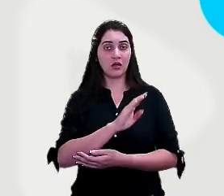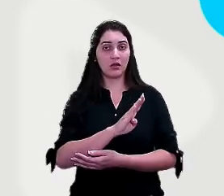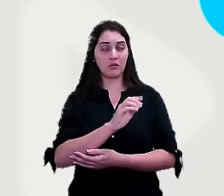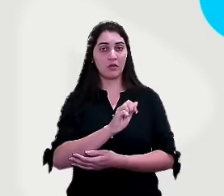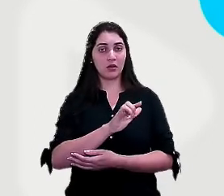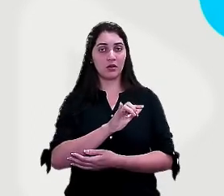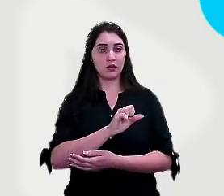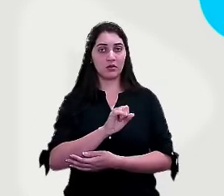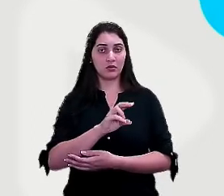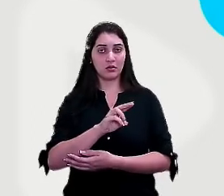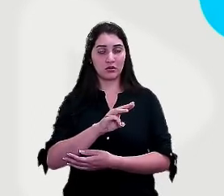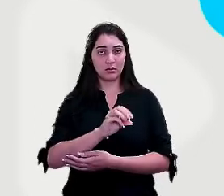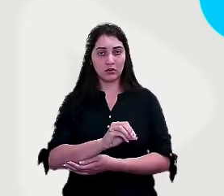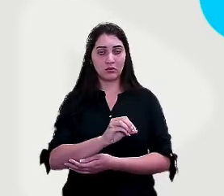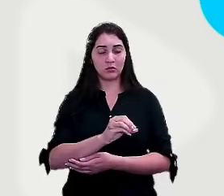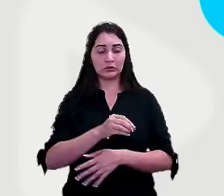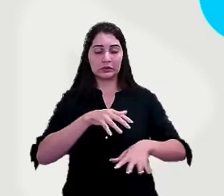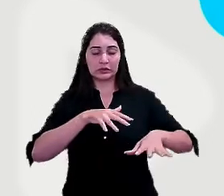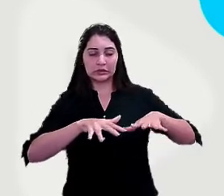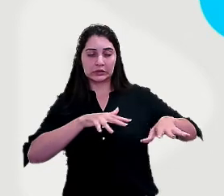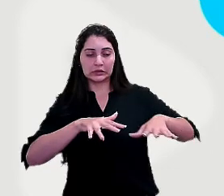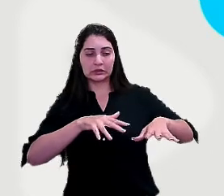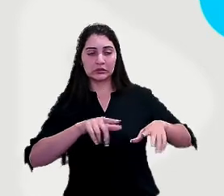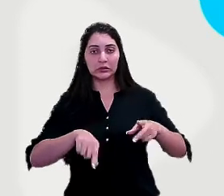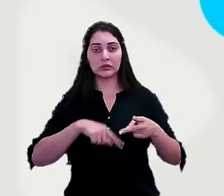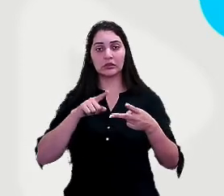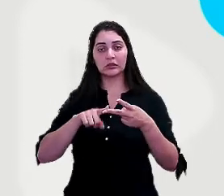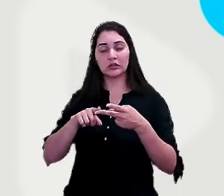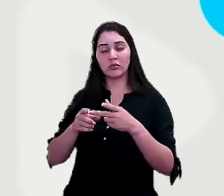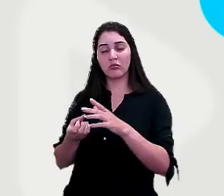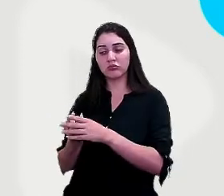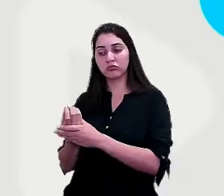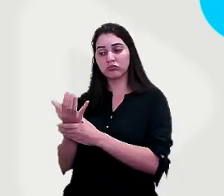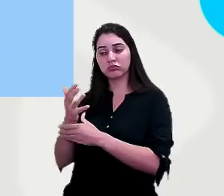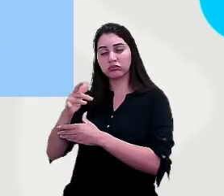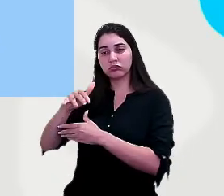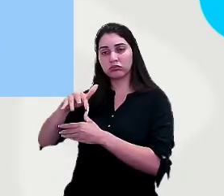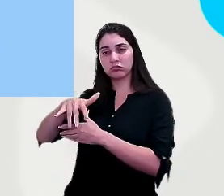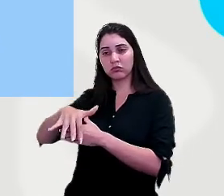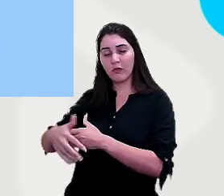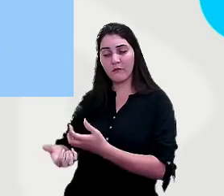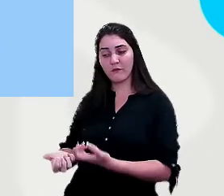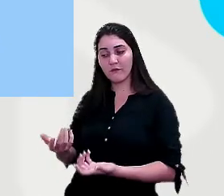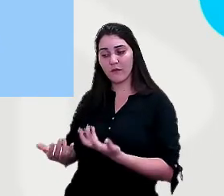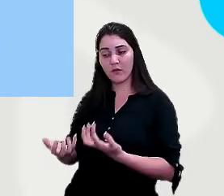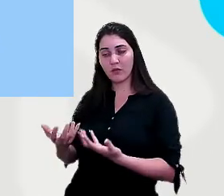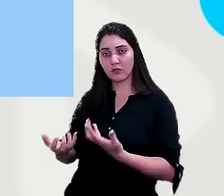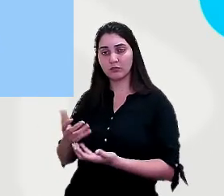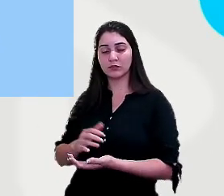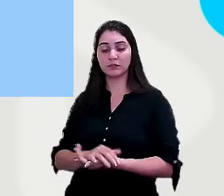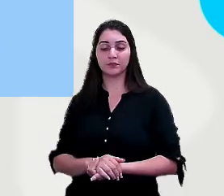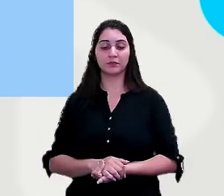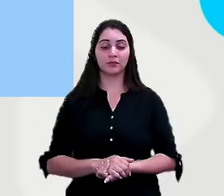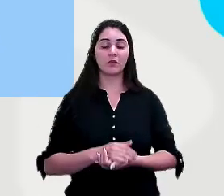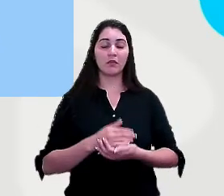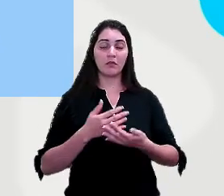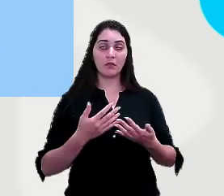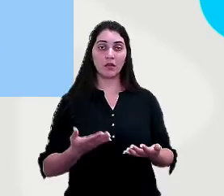e o vulcanismo. Então, esses três tipos de agentes endógenos do relevo. Mas, para a